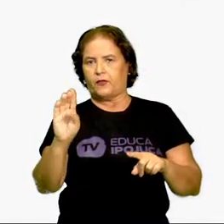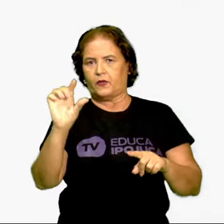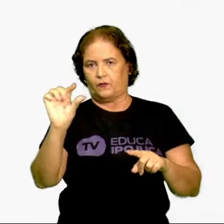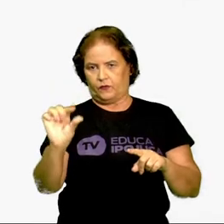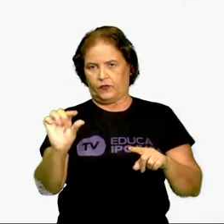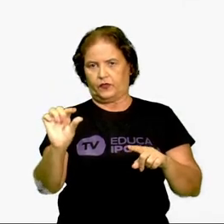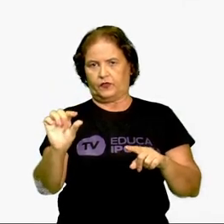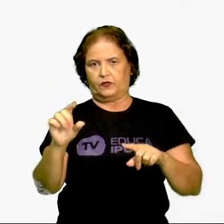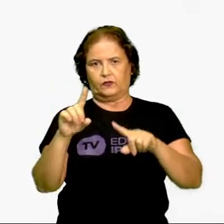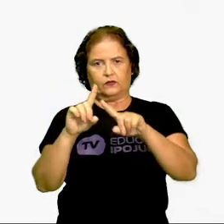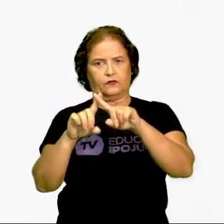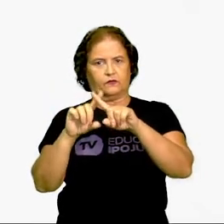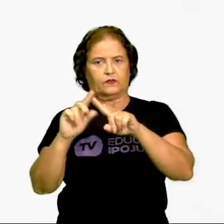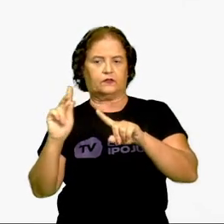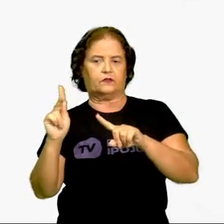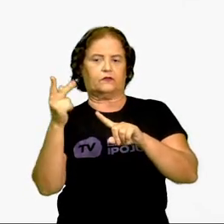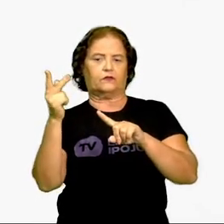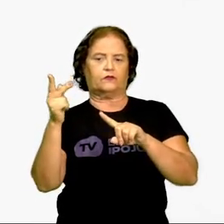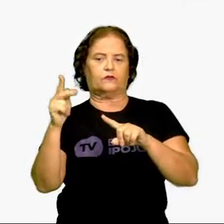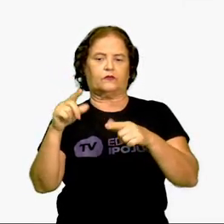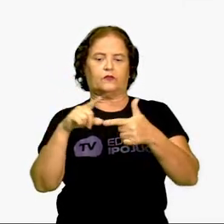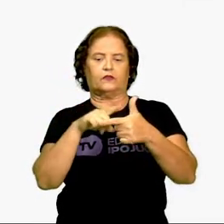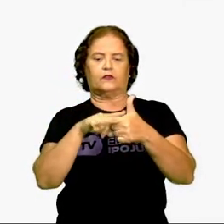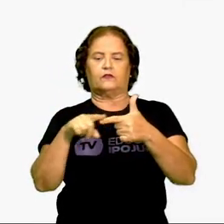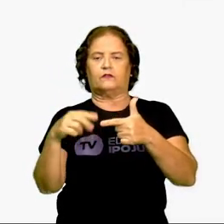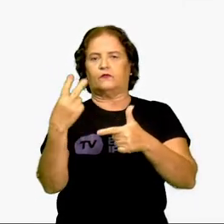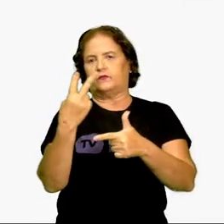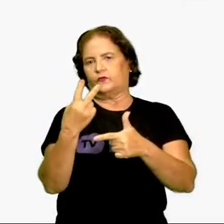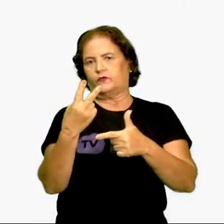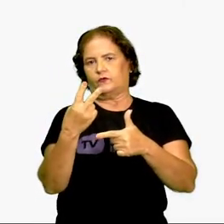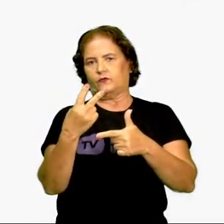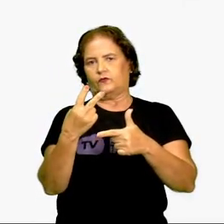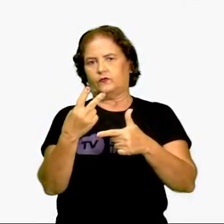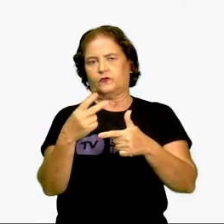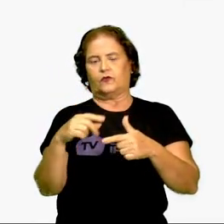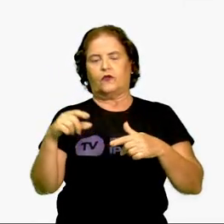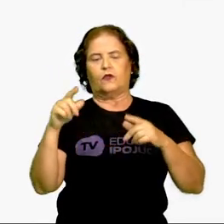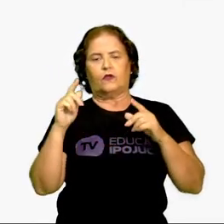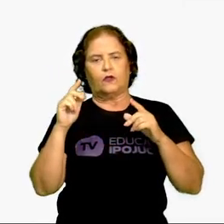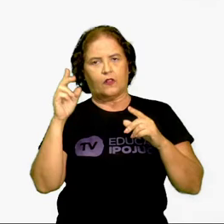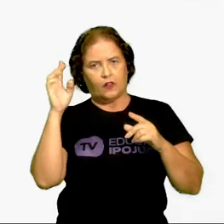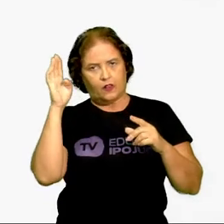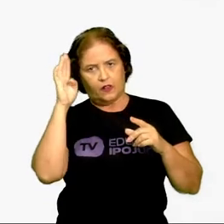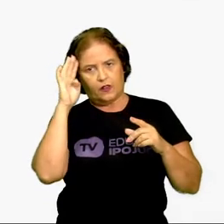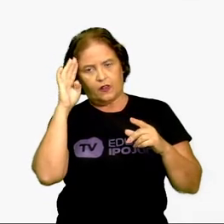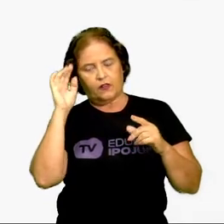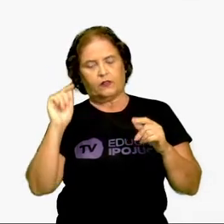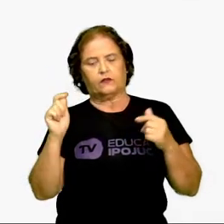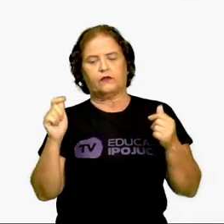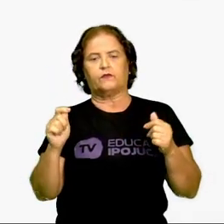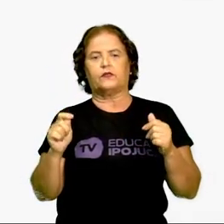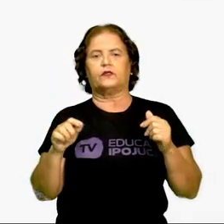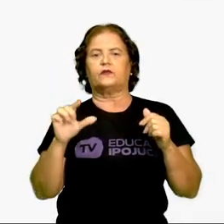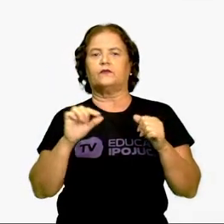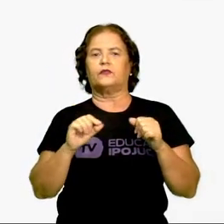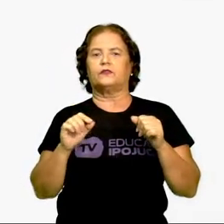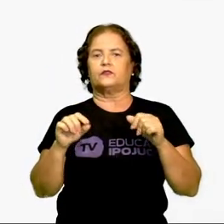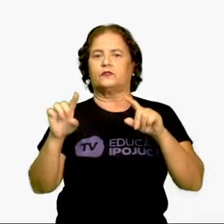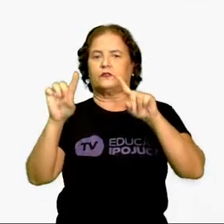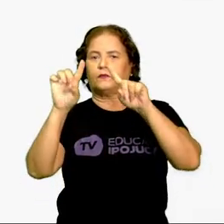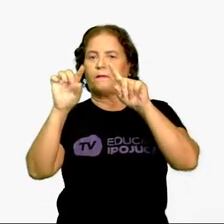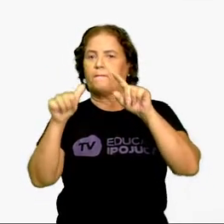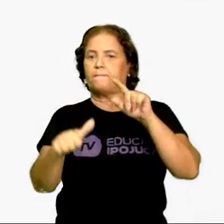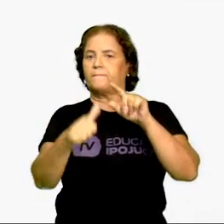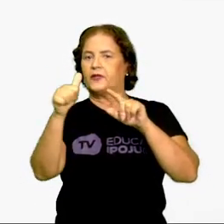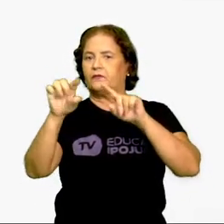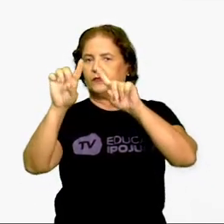vezes altura dividido por 2. Lembre de começar respondendo sempre dentro dos parênteses e